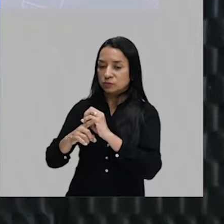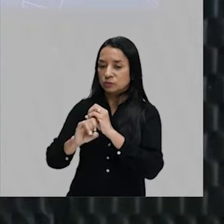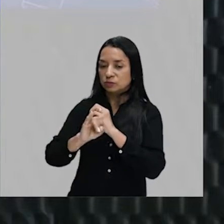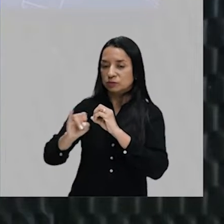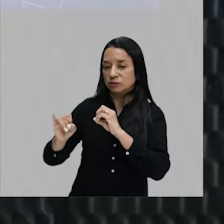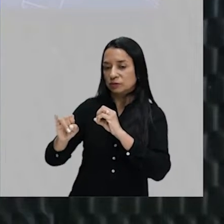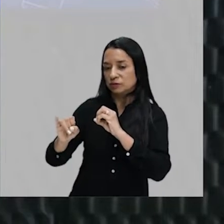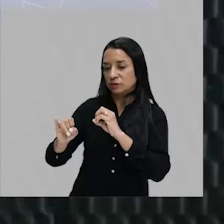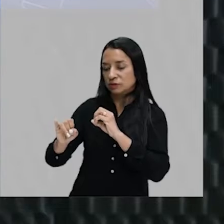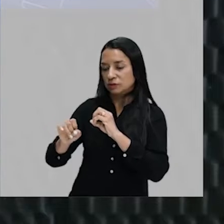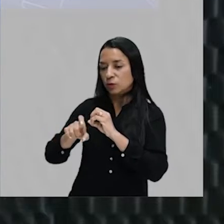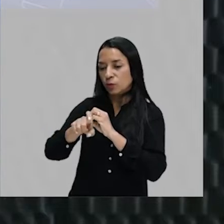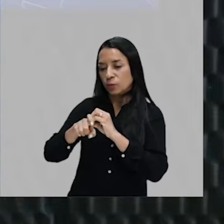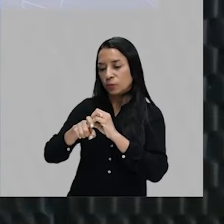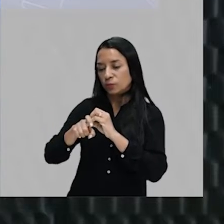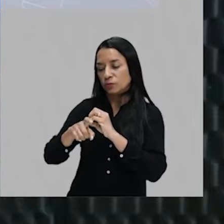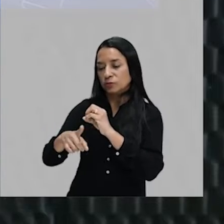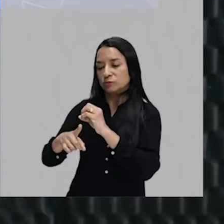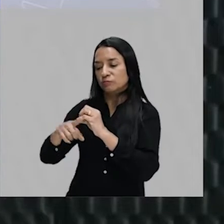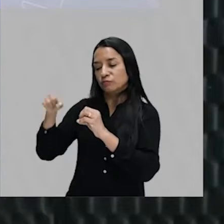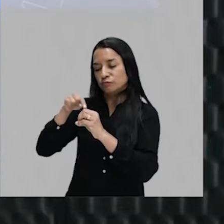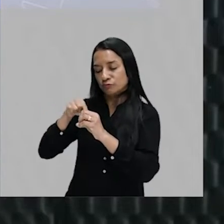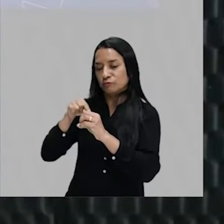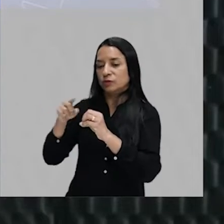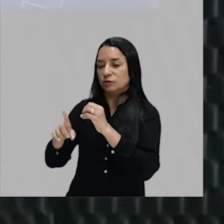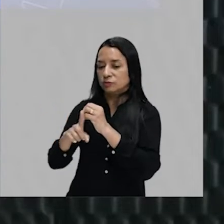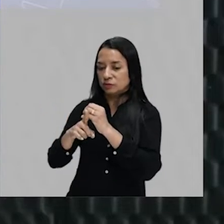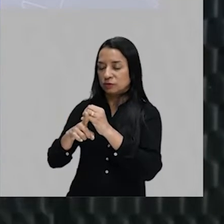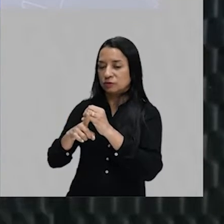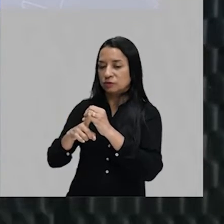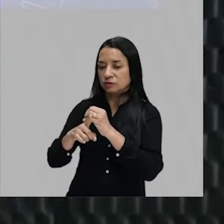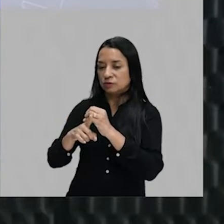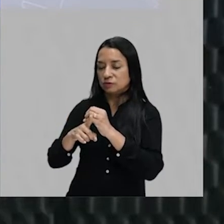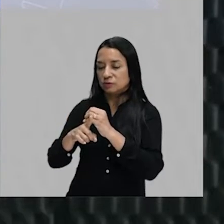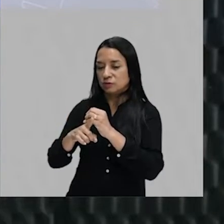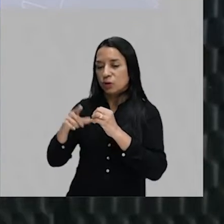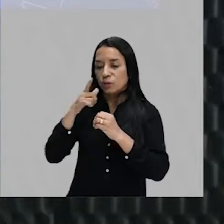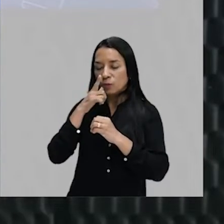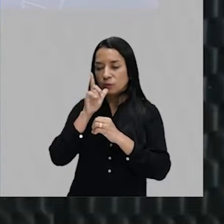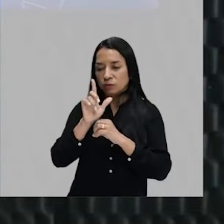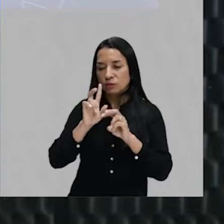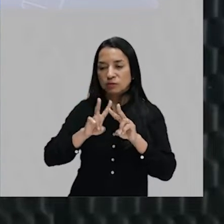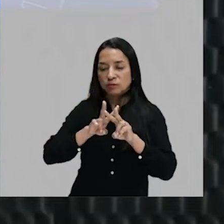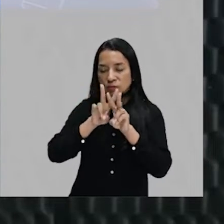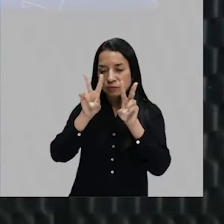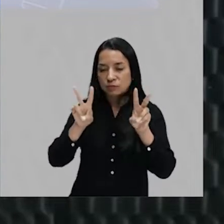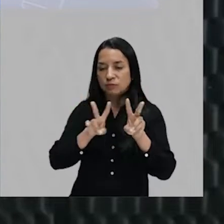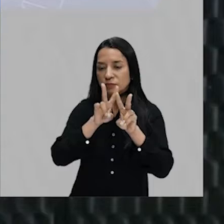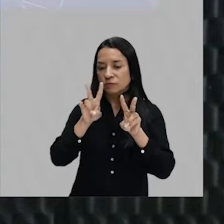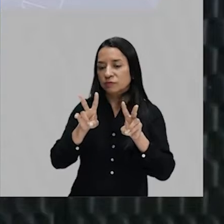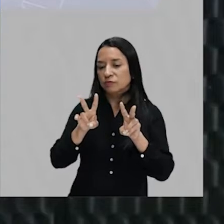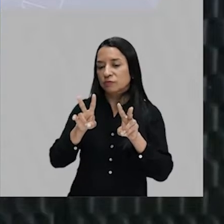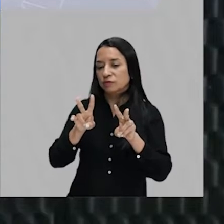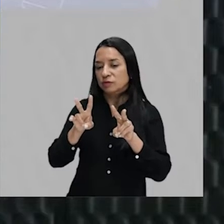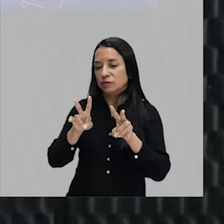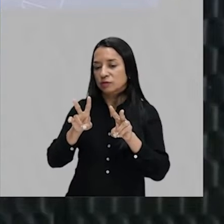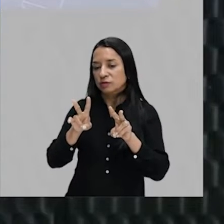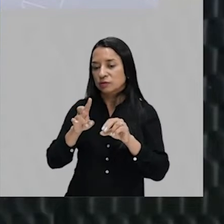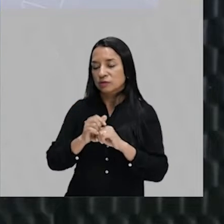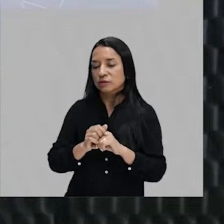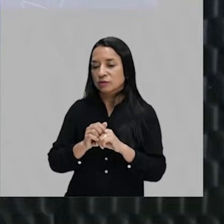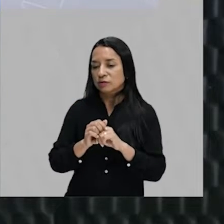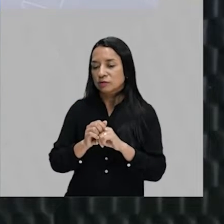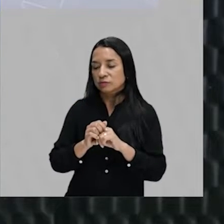vazio automaticamente né e eu já consigo enxergar que o vazio